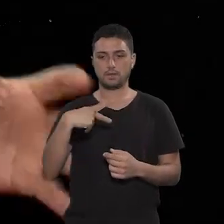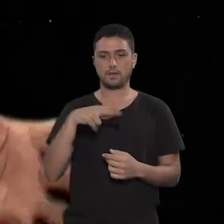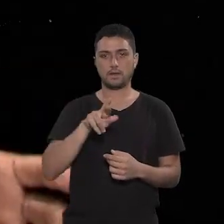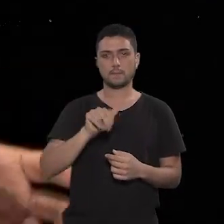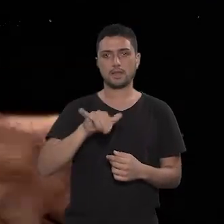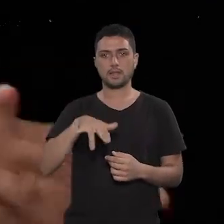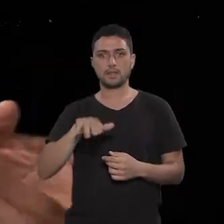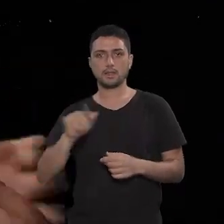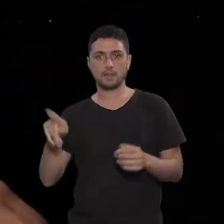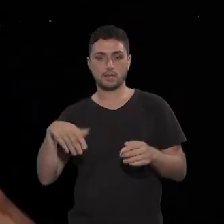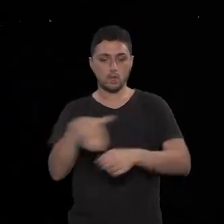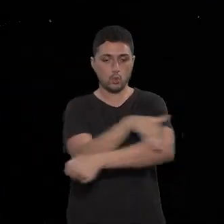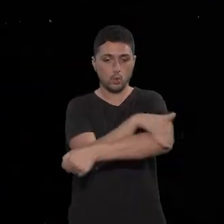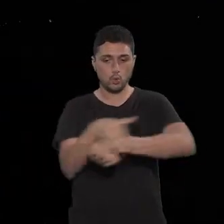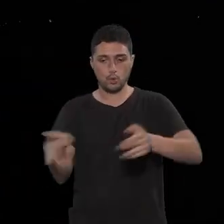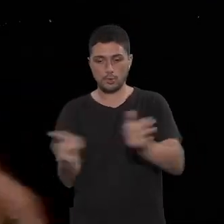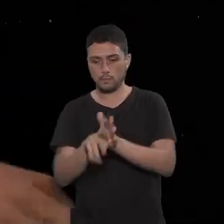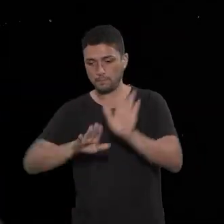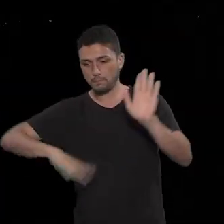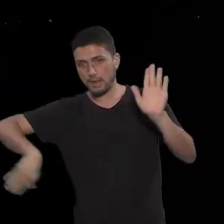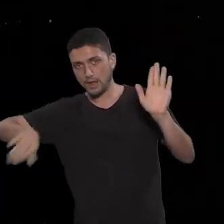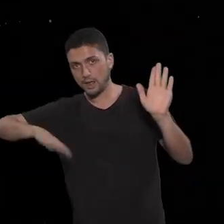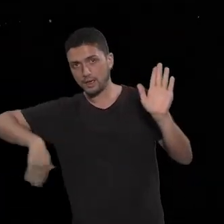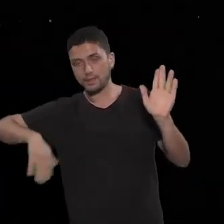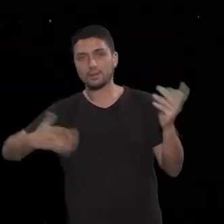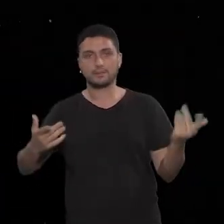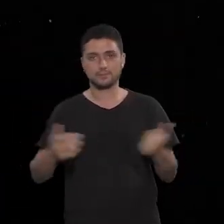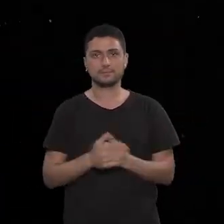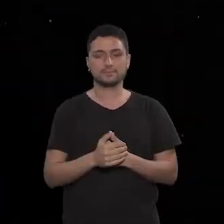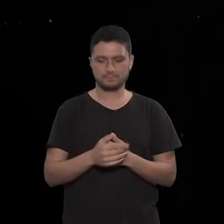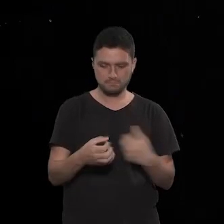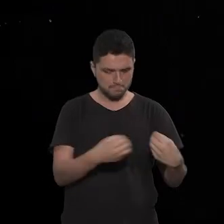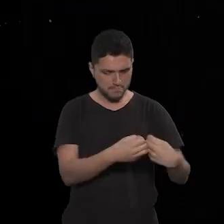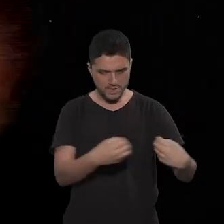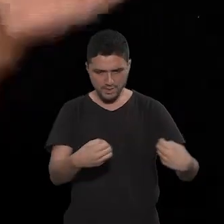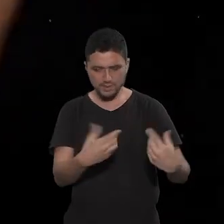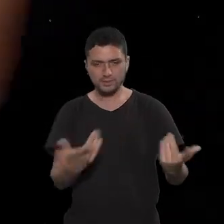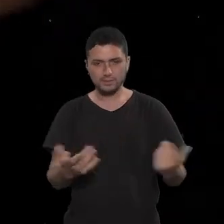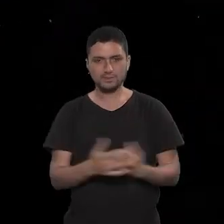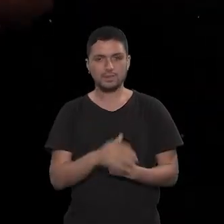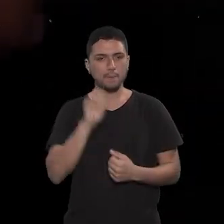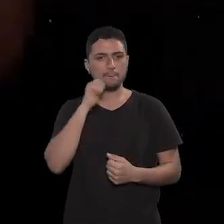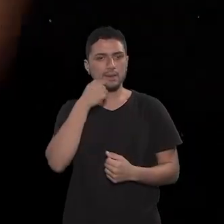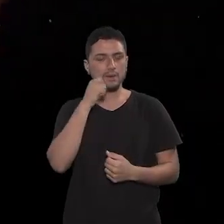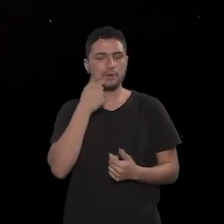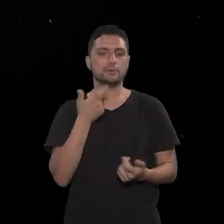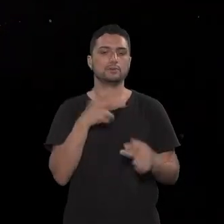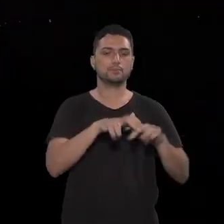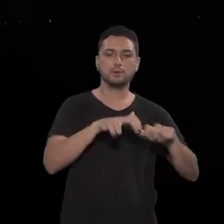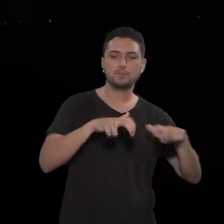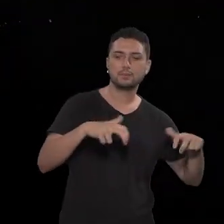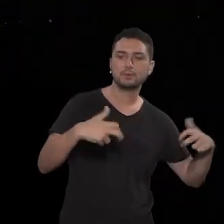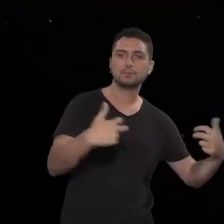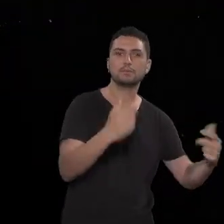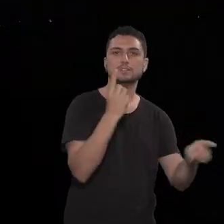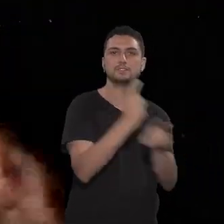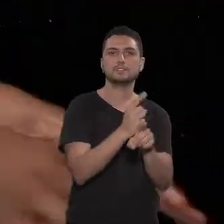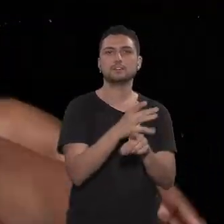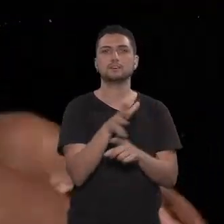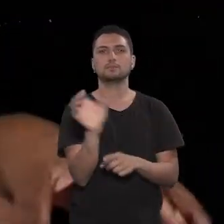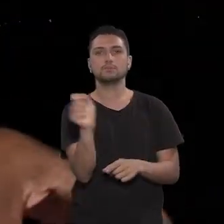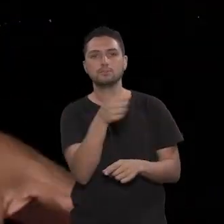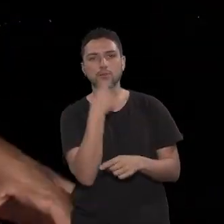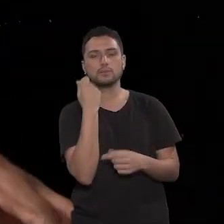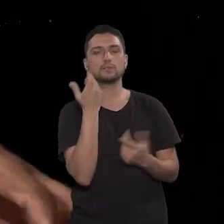numa padaria chamada Praiana, na Rua da Praia, por isso Praiana. E os pelotenses, né, quando migram para Porto Alegre,